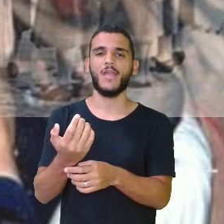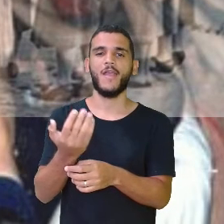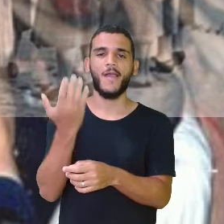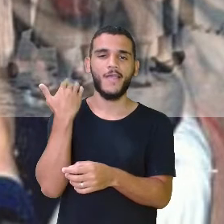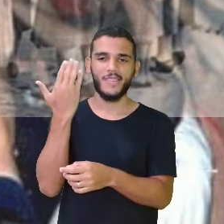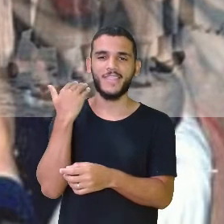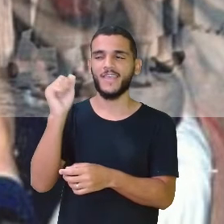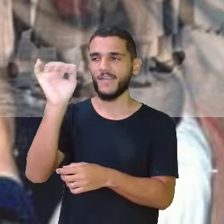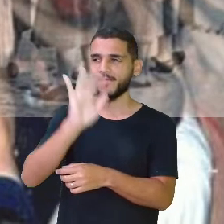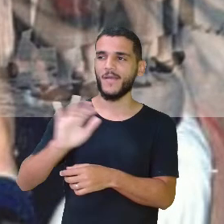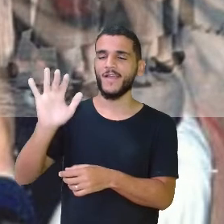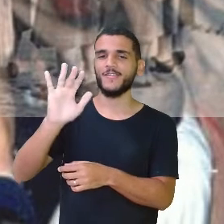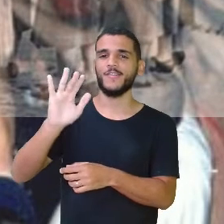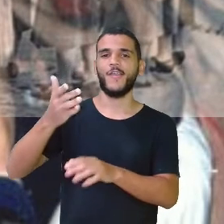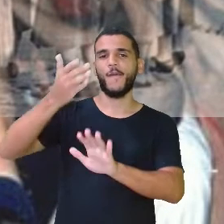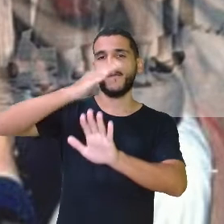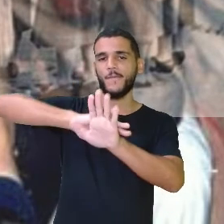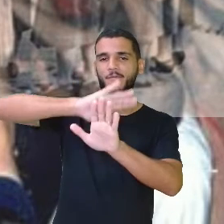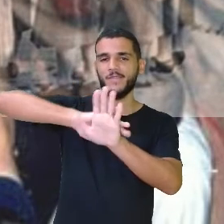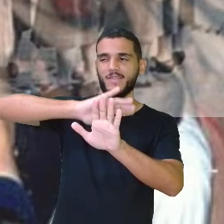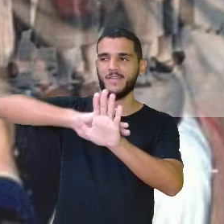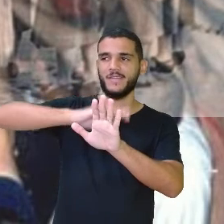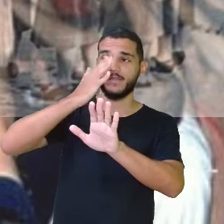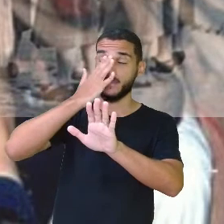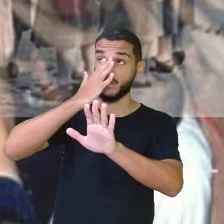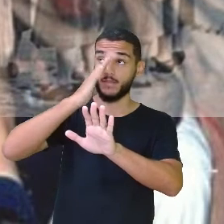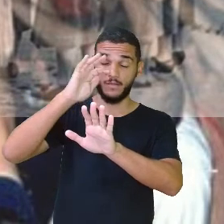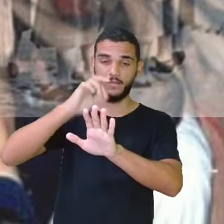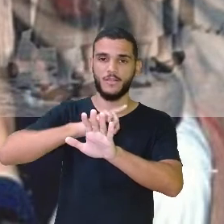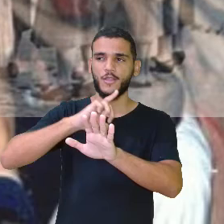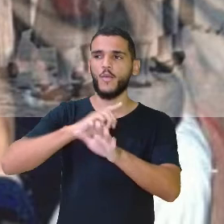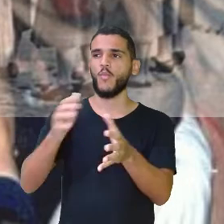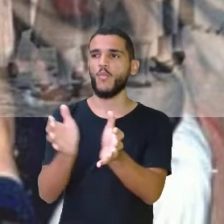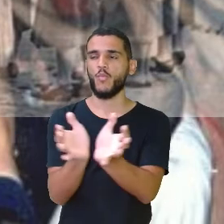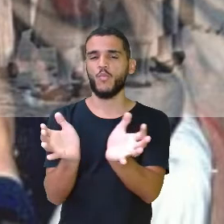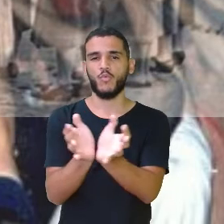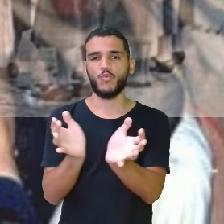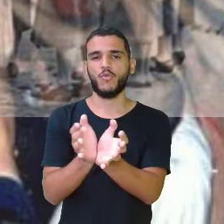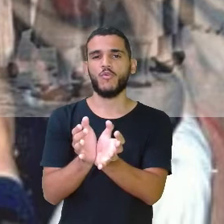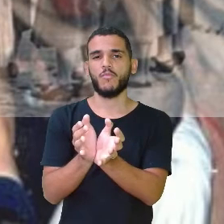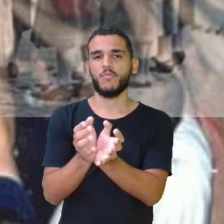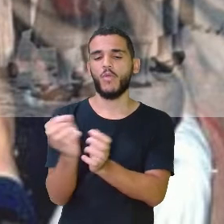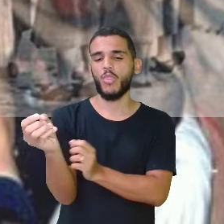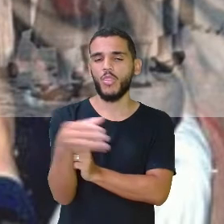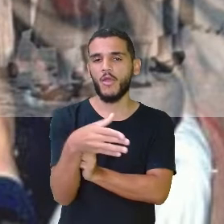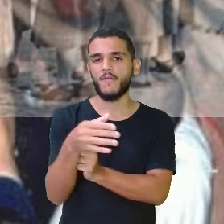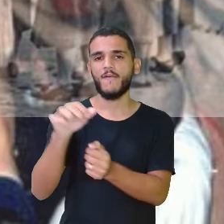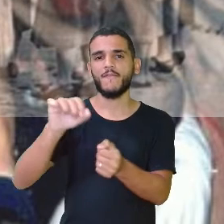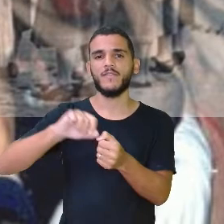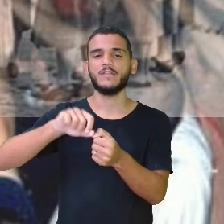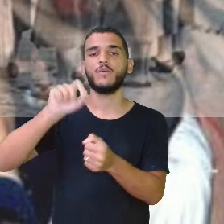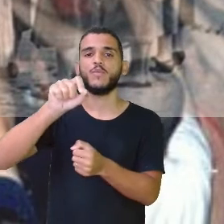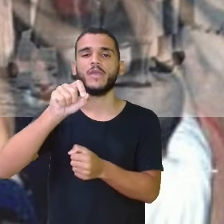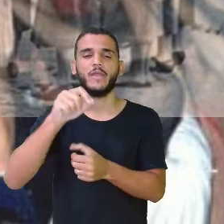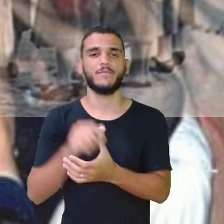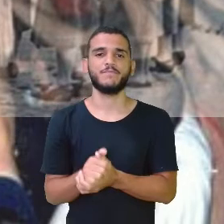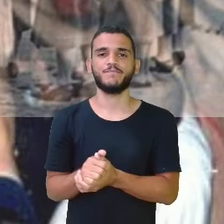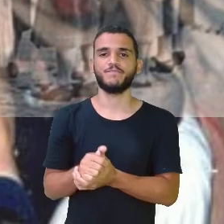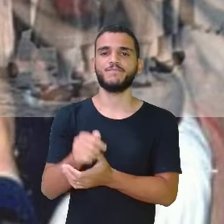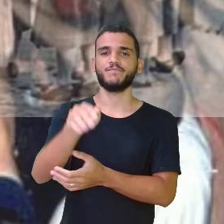aí como pano de fundo, e a gente tem imagem de um grupo, mais recente aí, todos fazendo uma